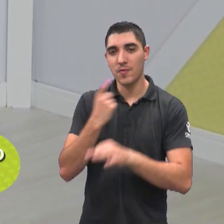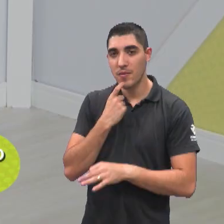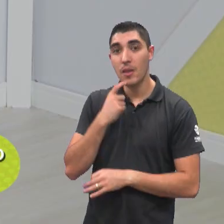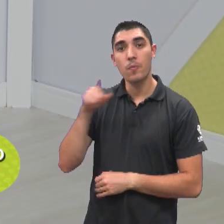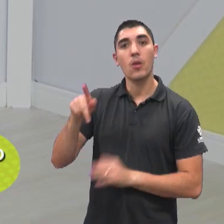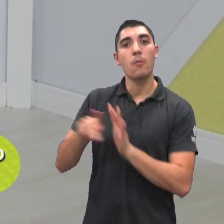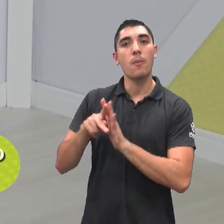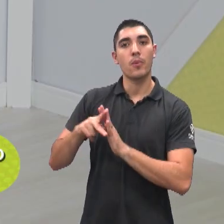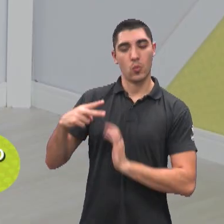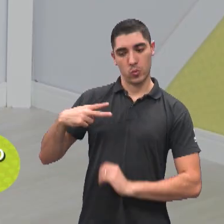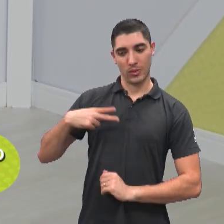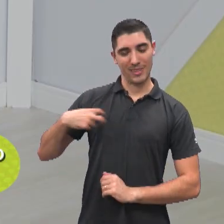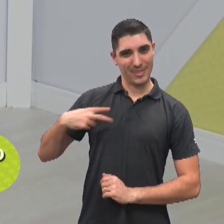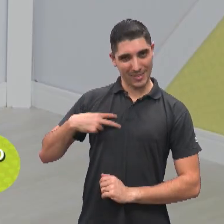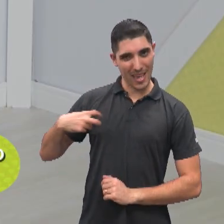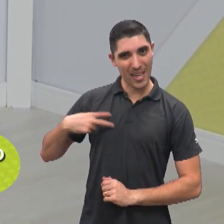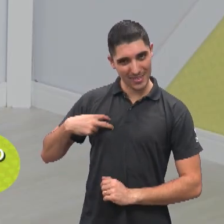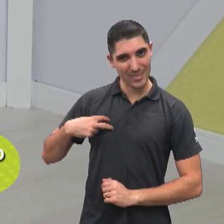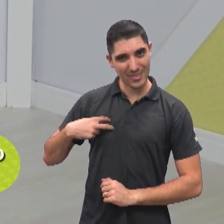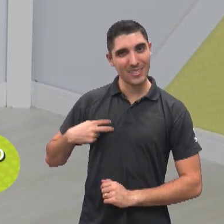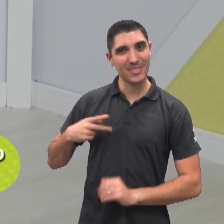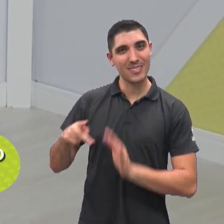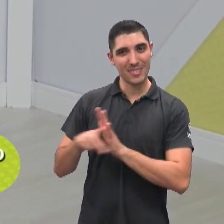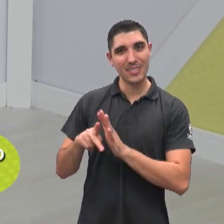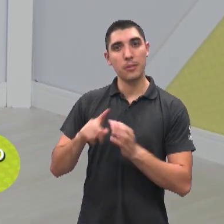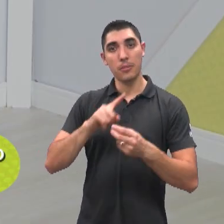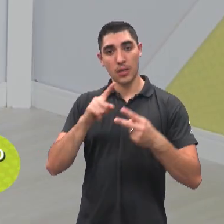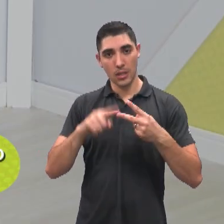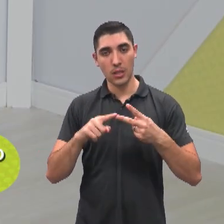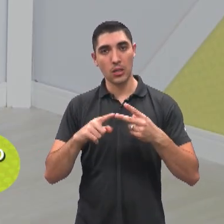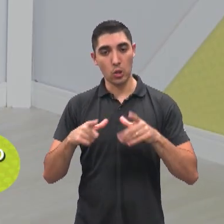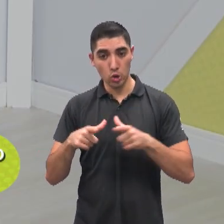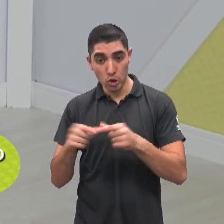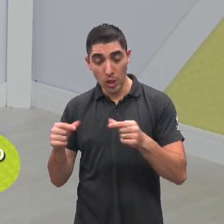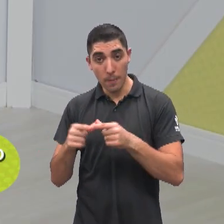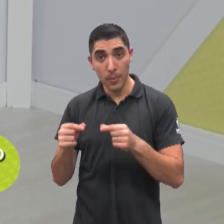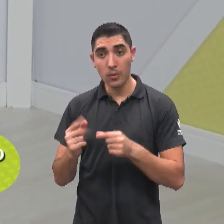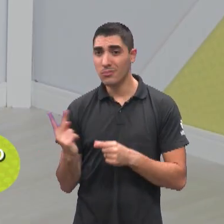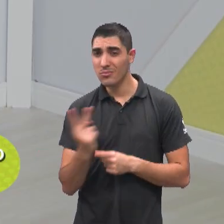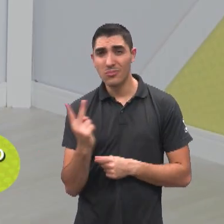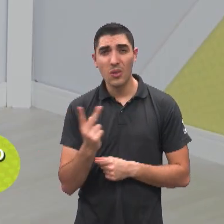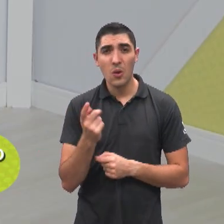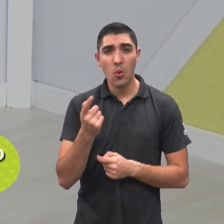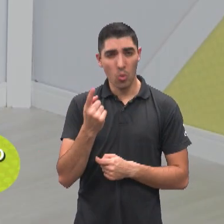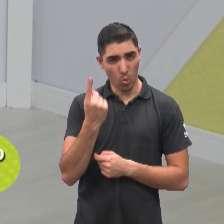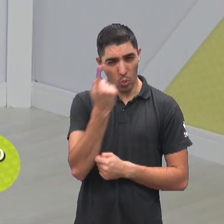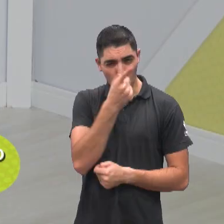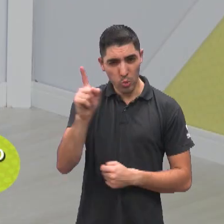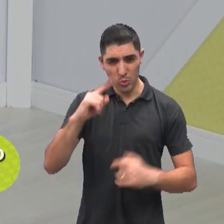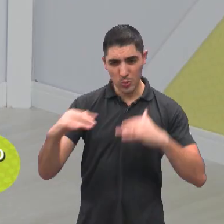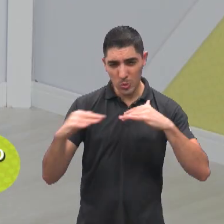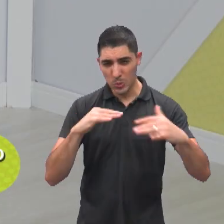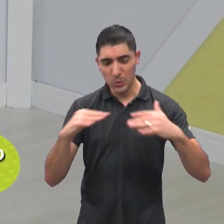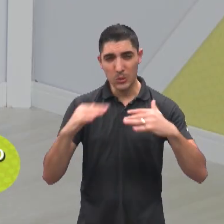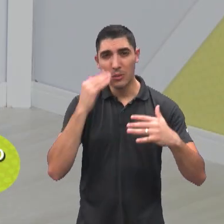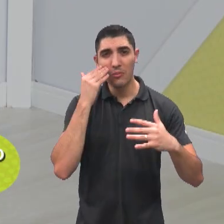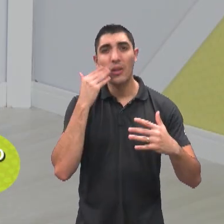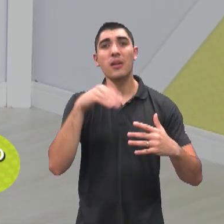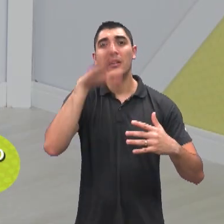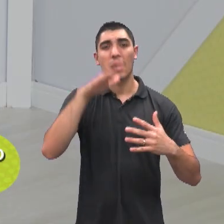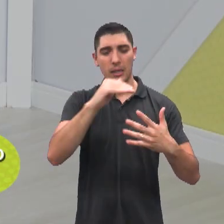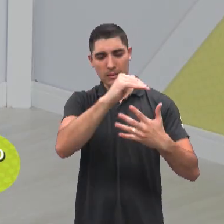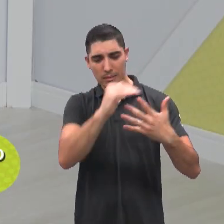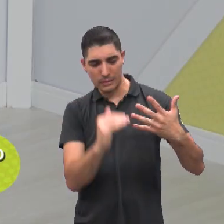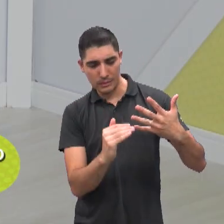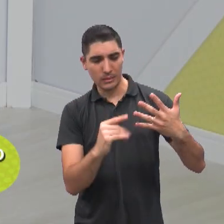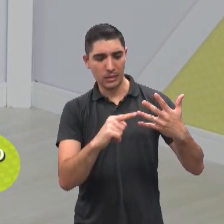das equipes favoritas, e também essa equipe do Japão, eles brigaram gol a gol ali na última rodada para ver quem ficava na terceira posição